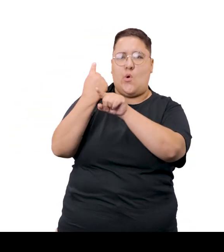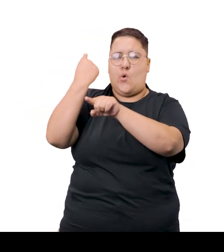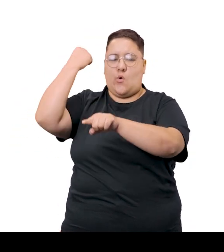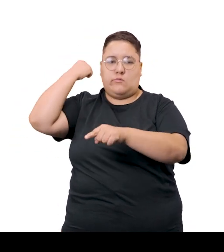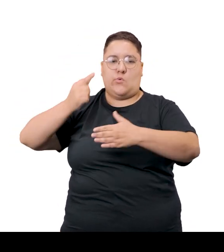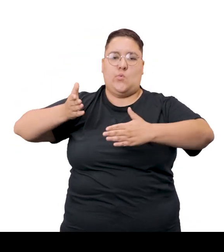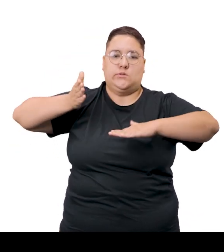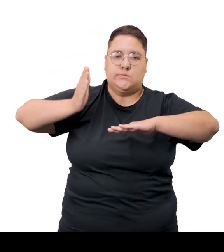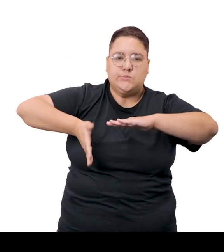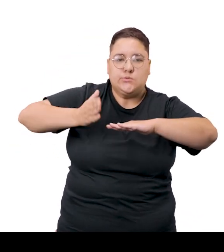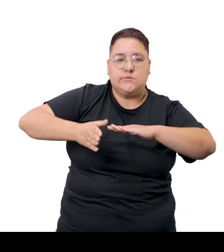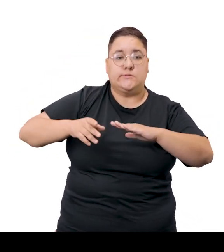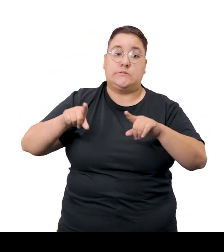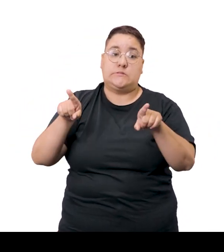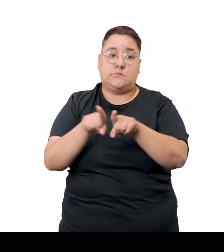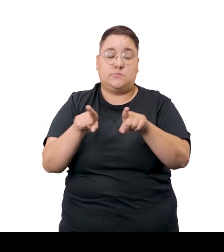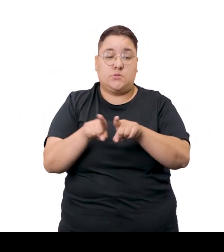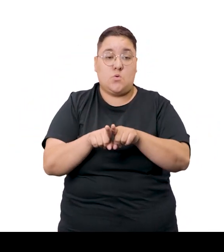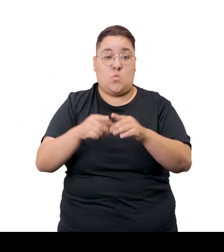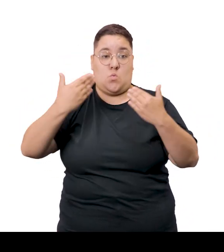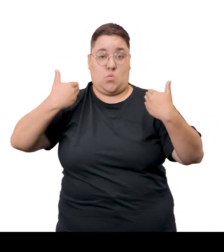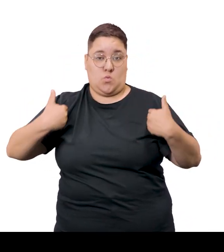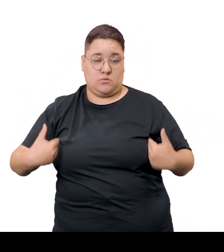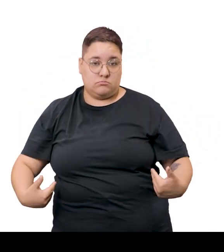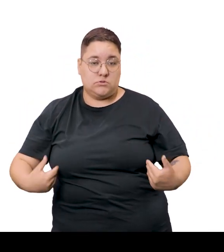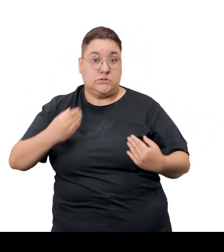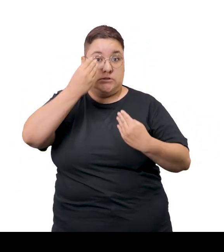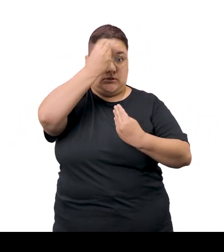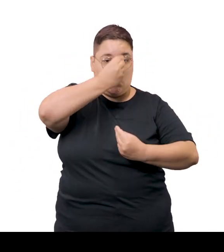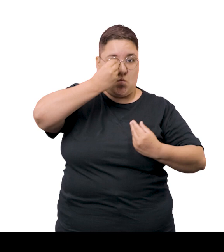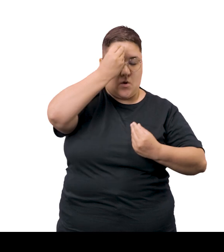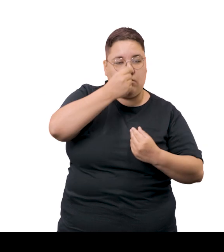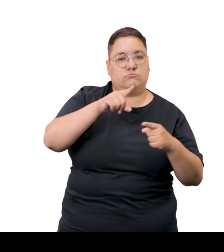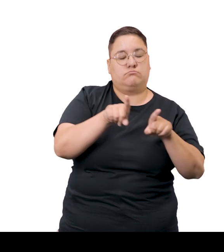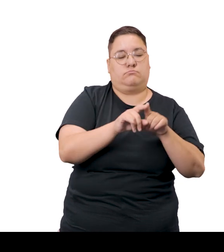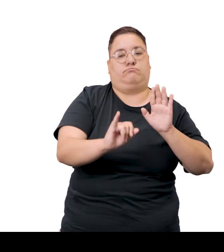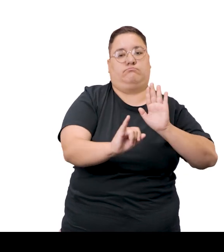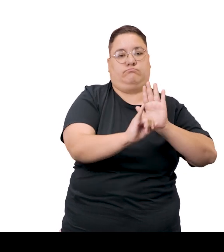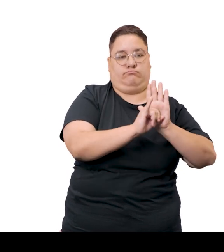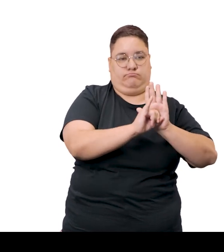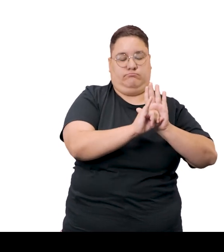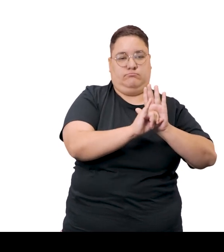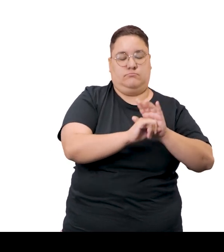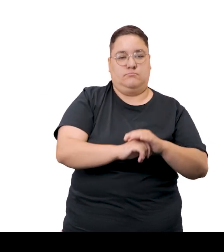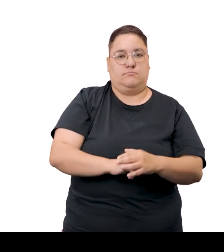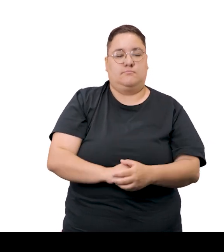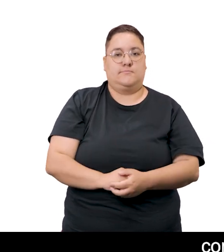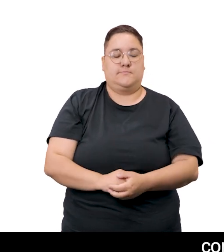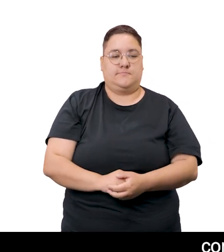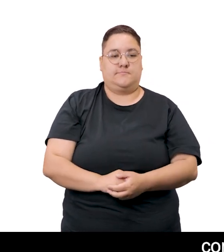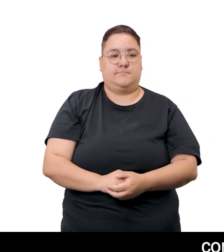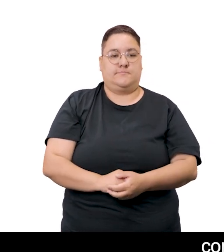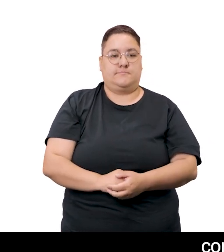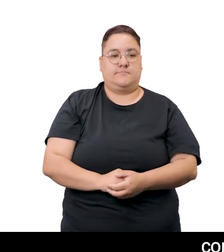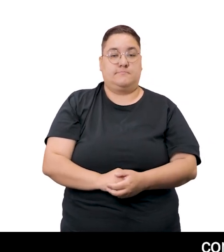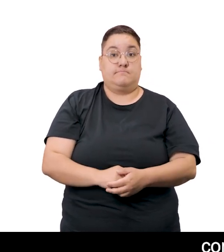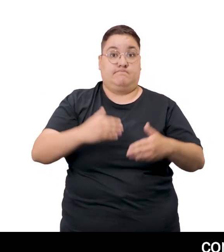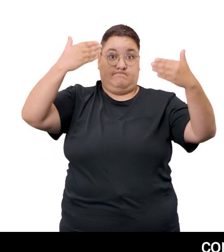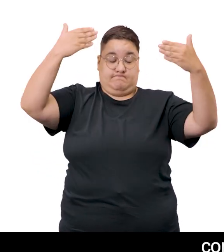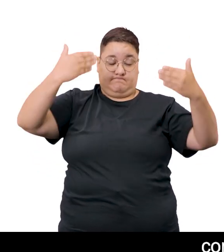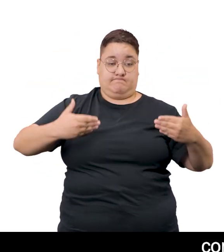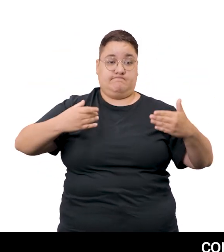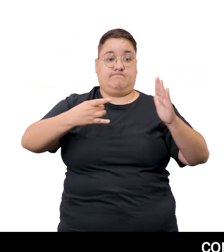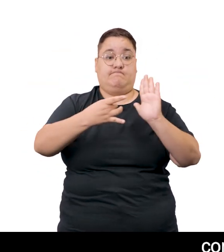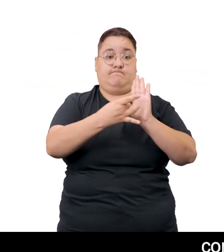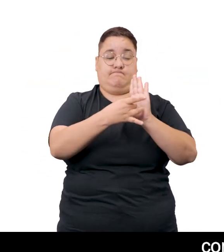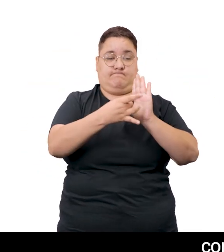corpos, sexualidades e identidades. Os cavaletes de vidro são suportes compostos por uma base